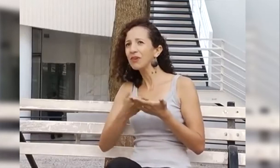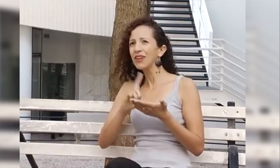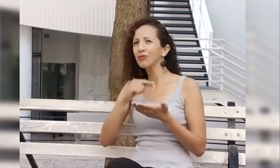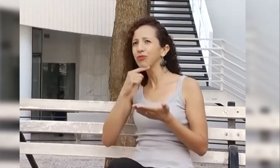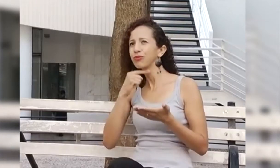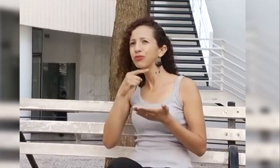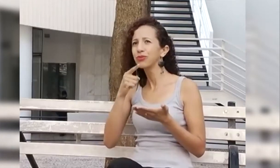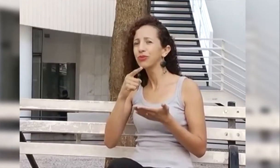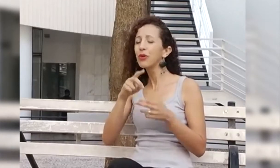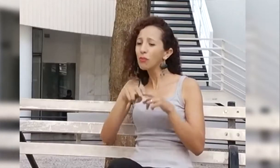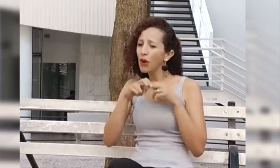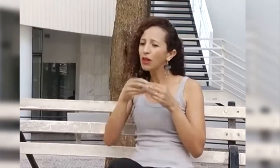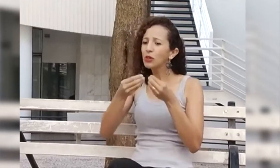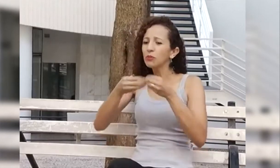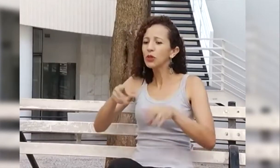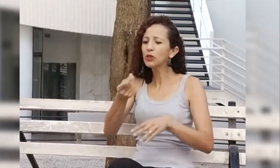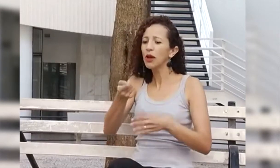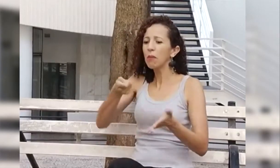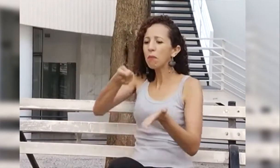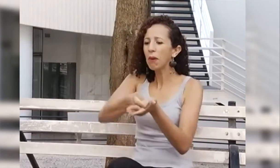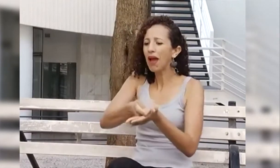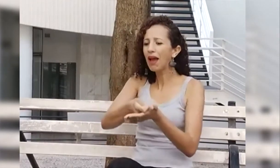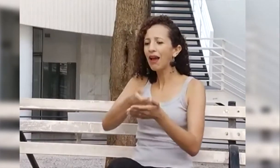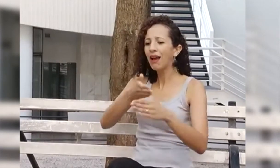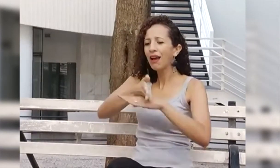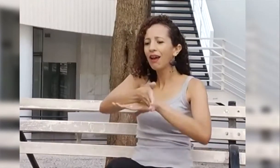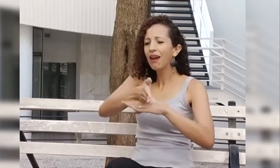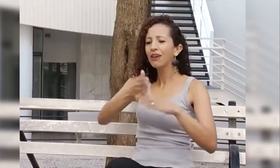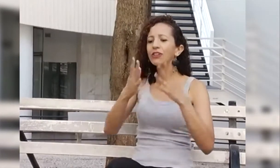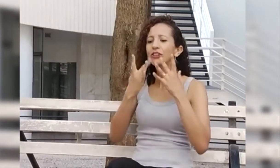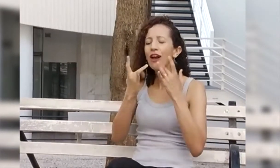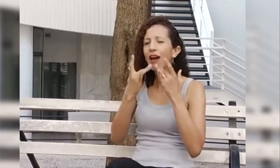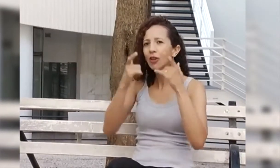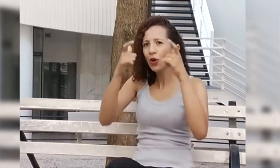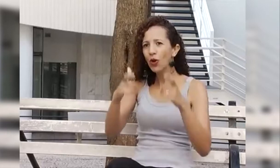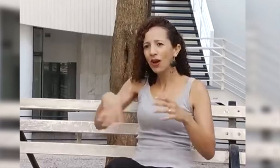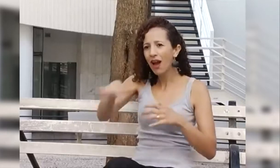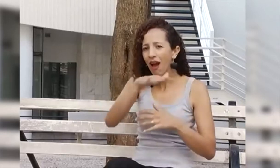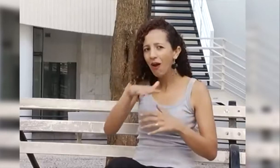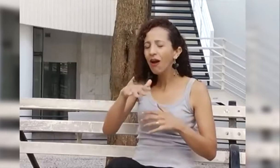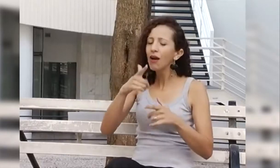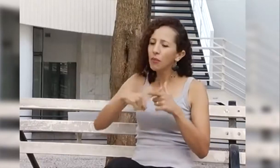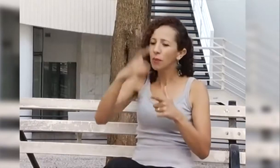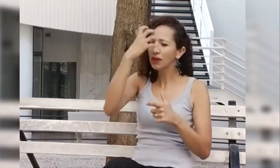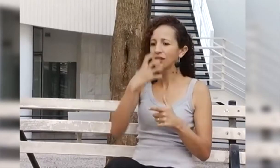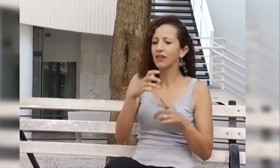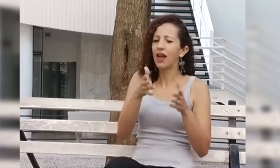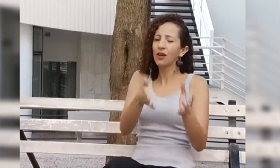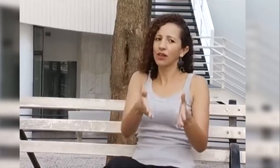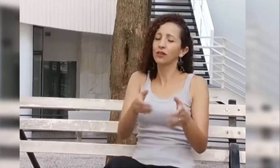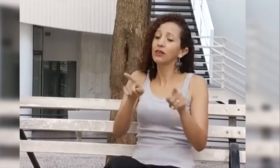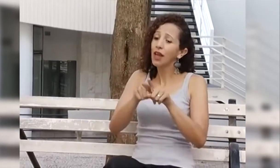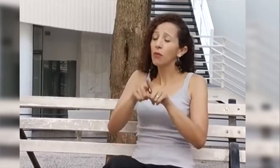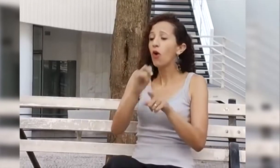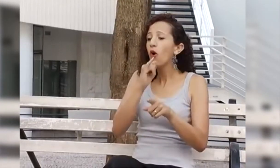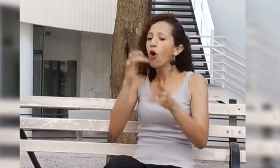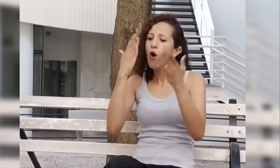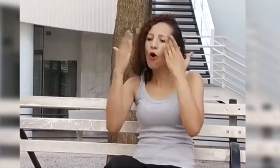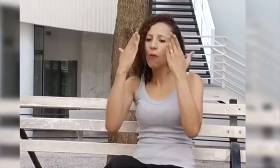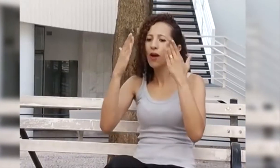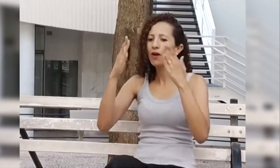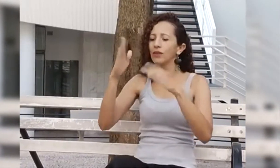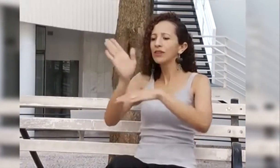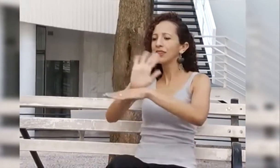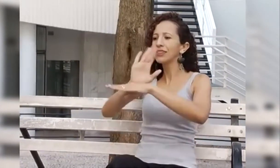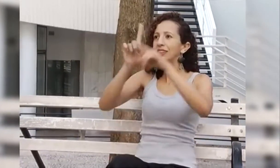Mas quando o surdo quer ir ao teatro, ele paga para assistir alguma peça que está sendo apresentada ali.